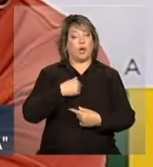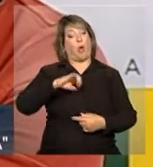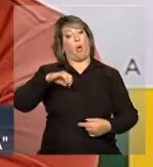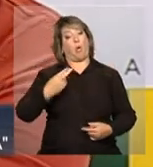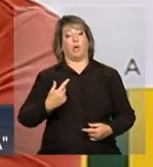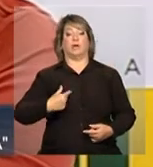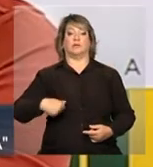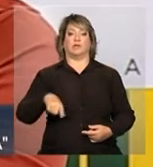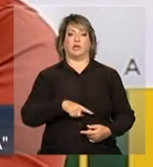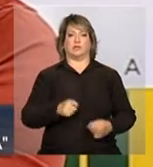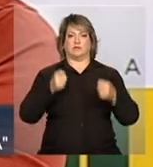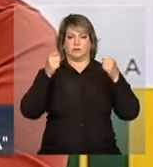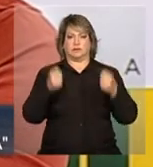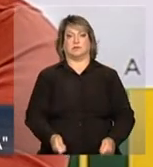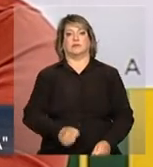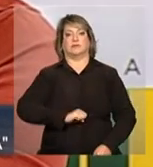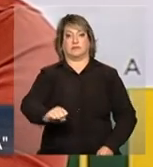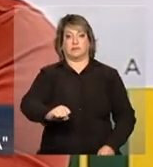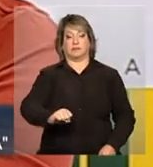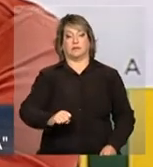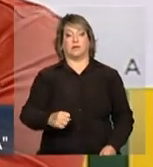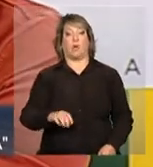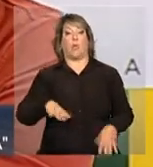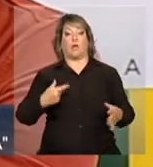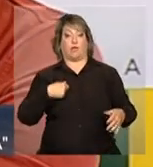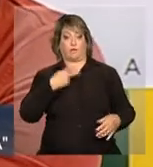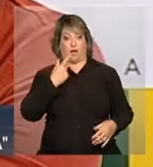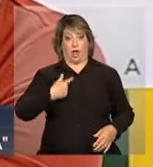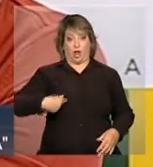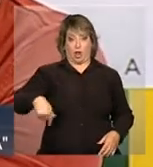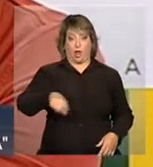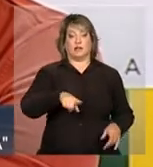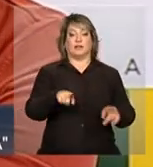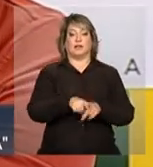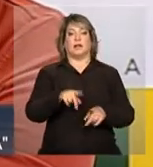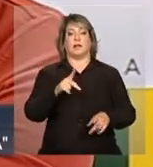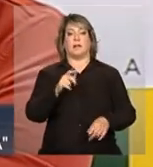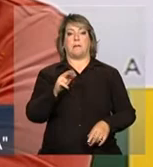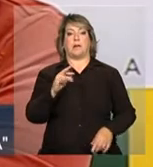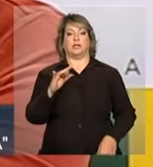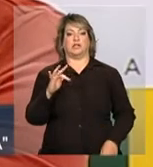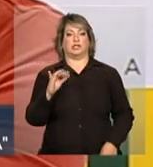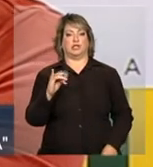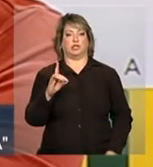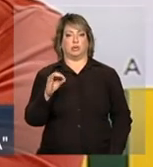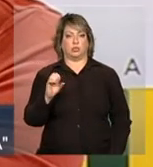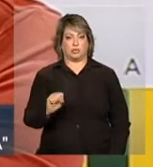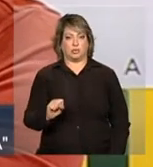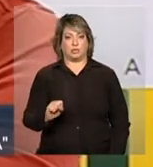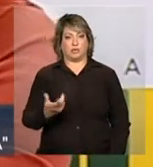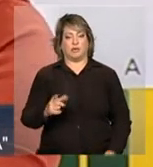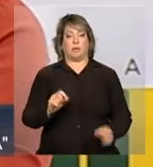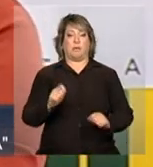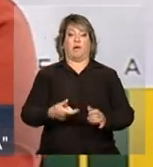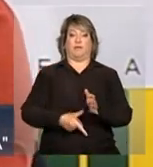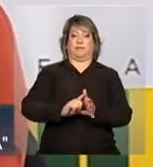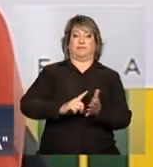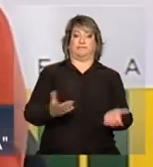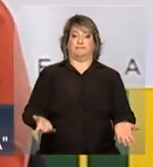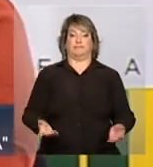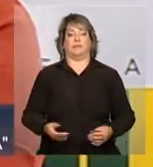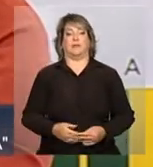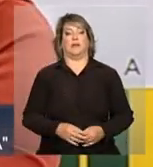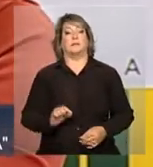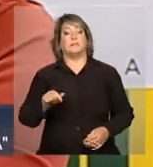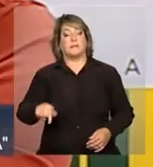é nós retroagirmos. Quando eu digo nós, é também o partido. E se vocês partirem para essa